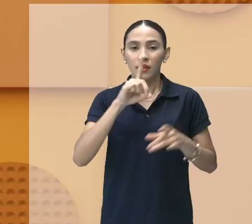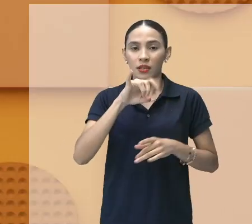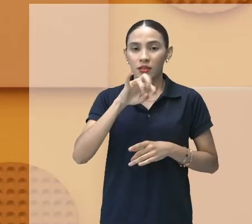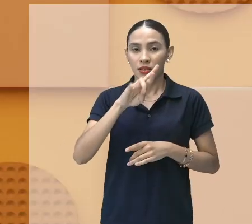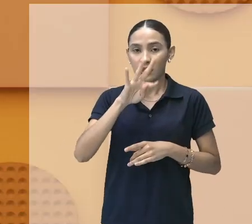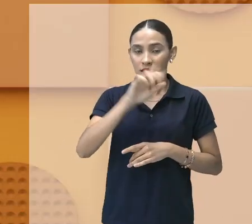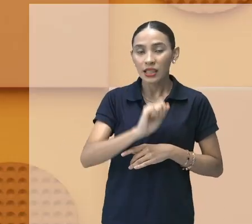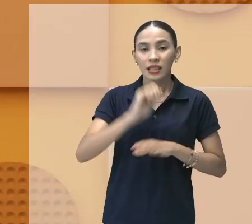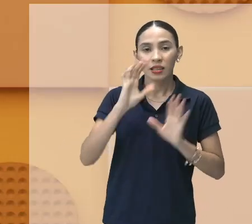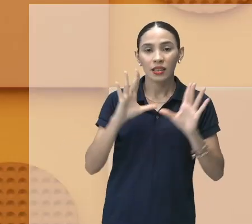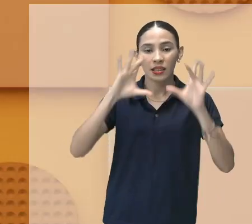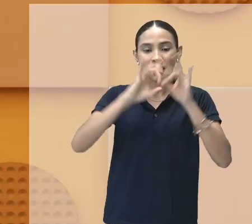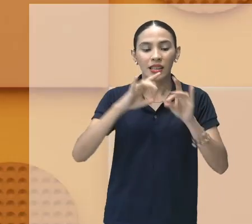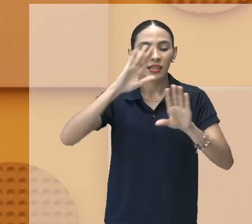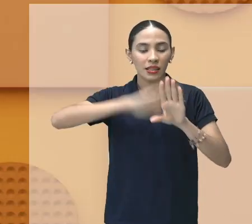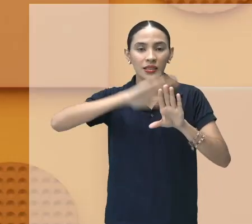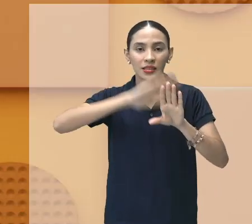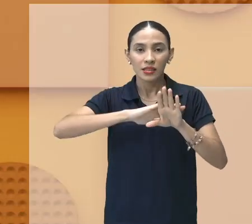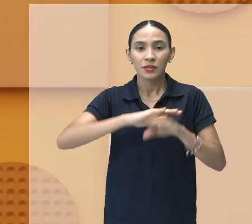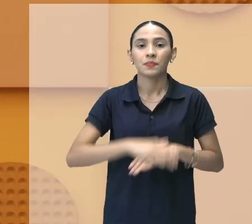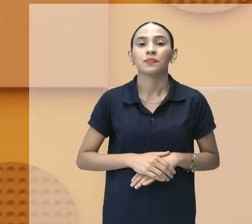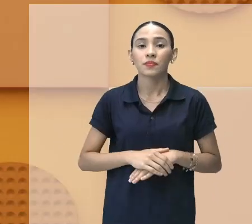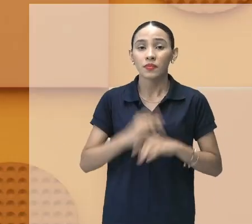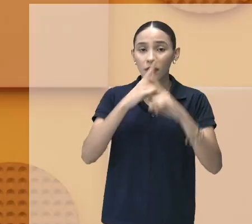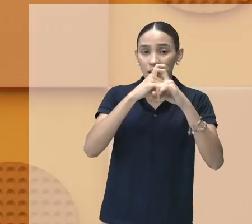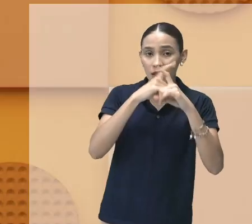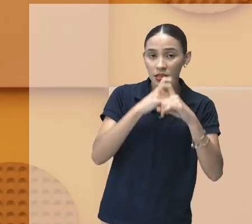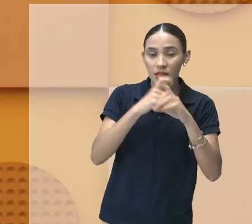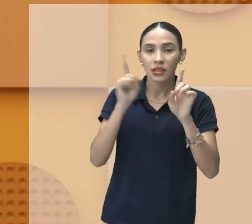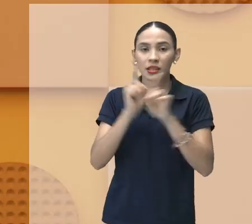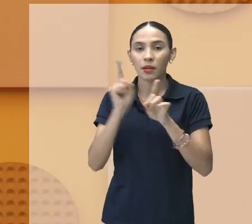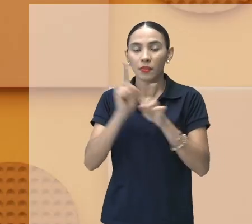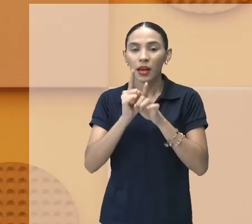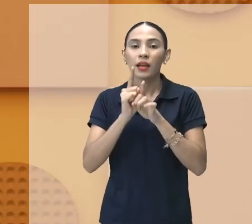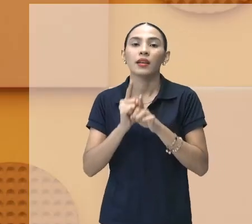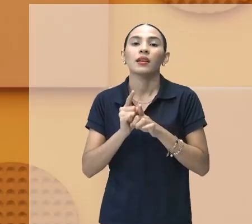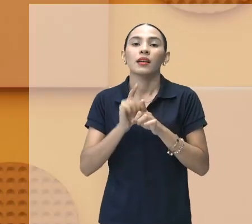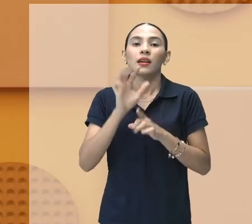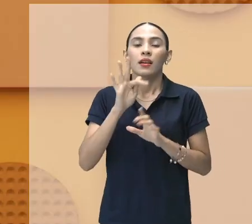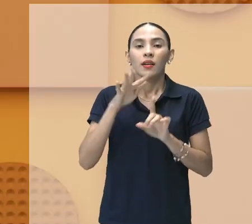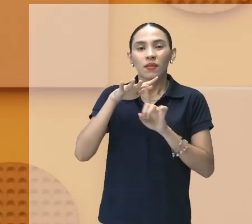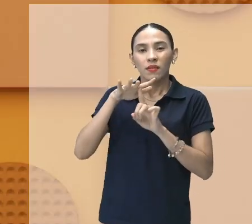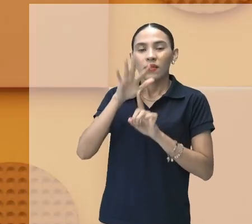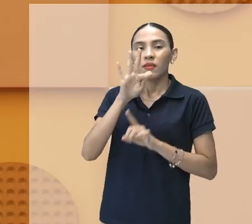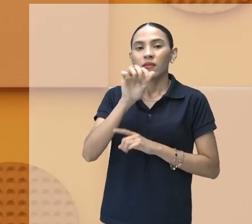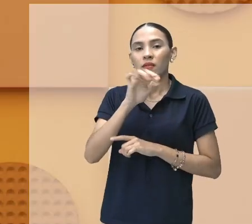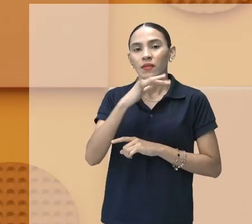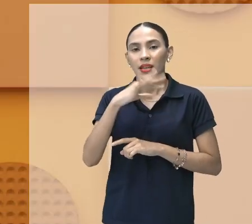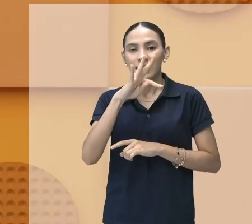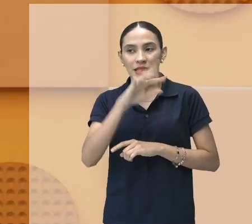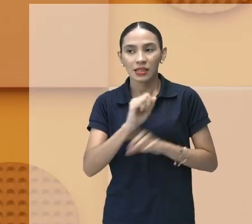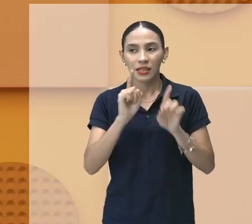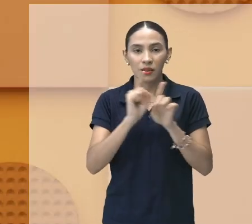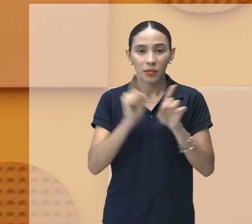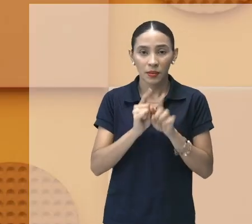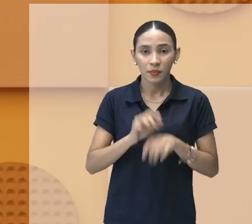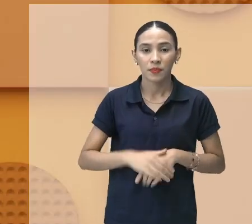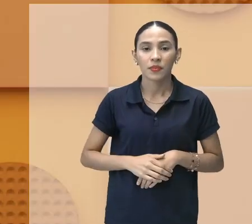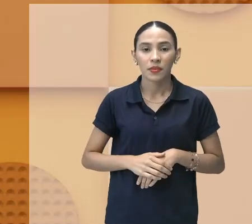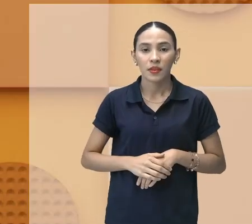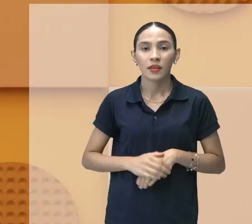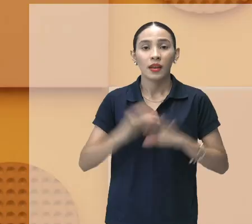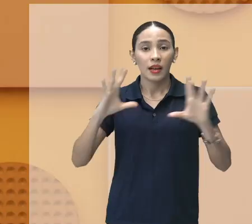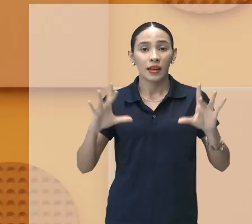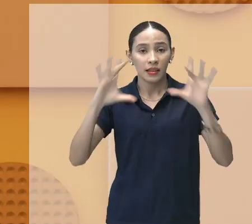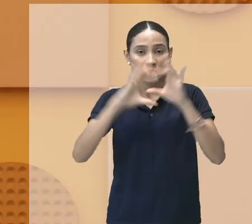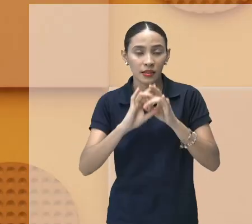à ideologia fascista e nazista, e, de outro lado, a Ação Nacional Libertadora, ou melhor, a